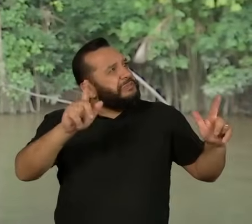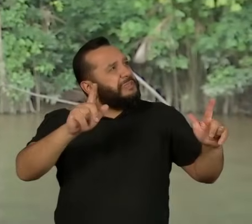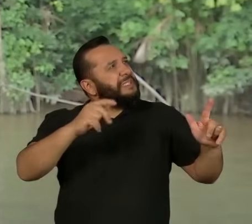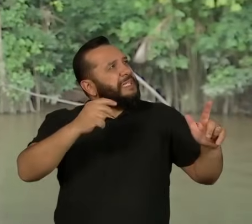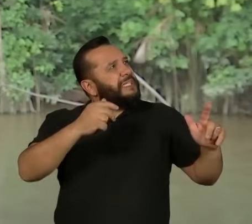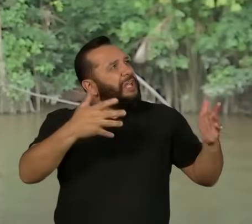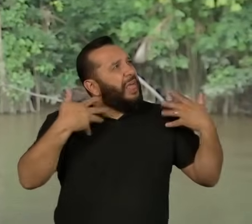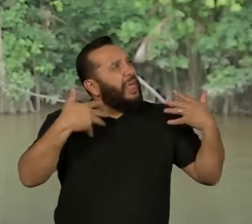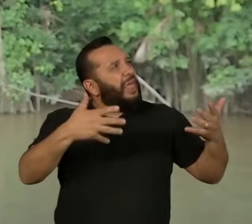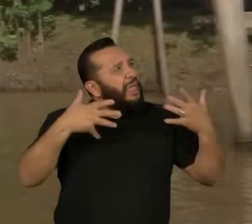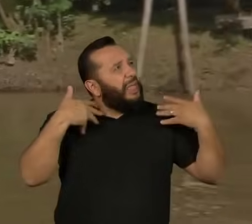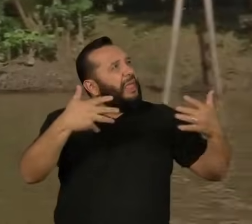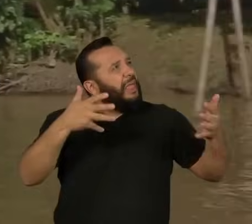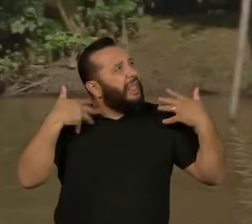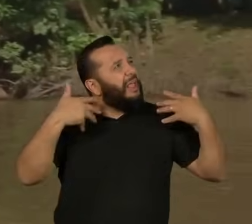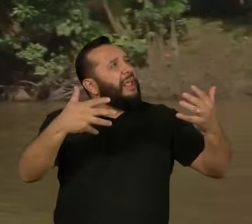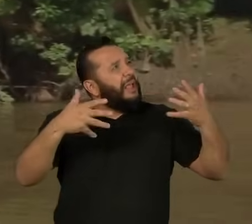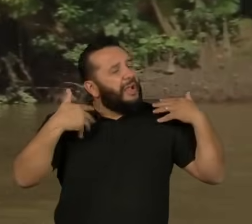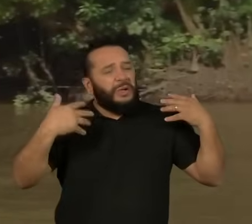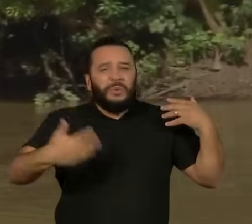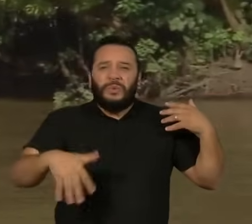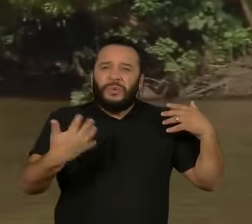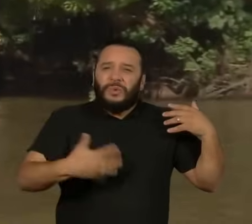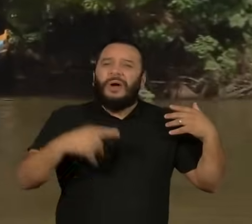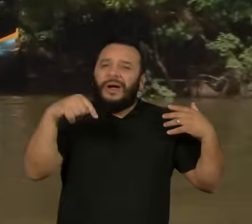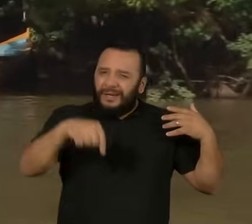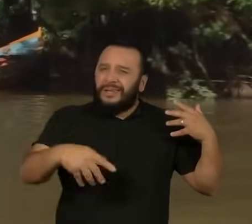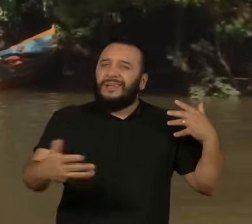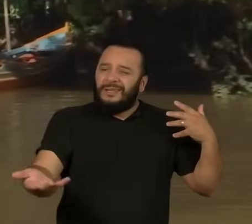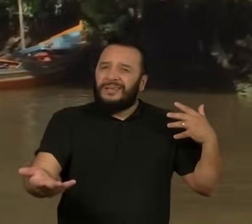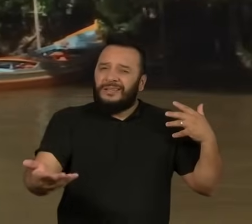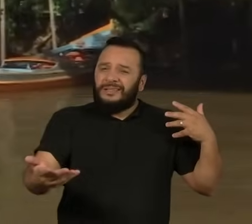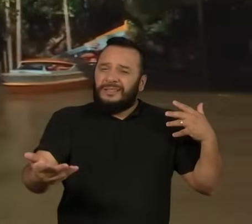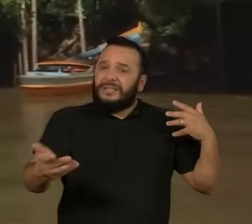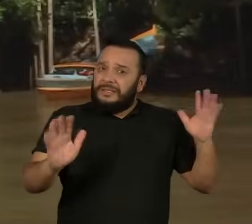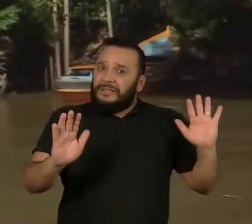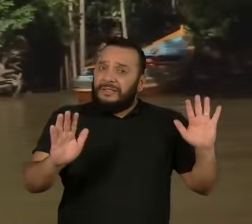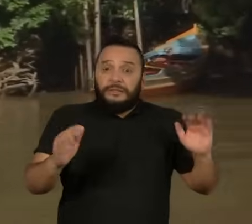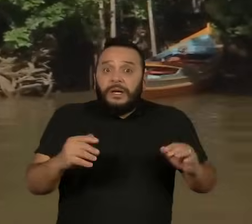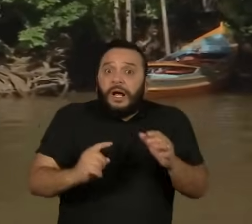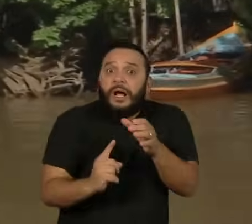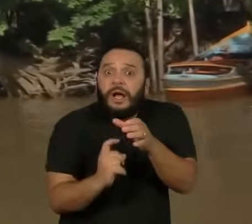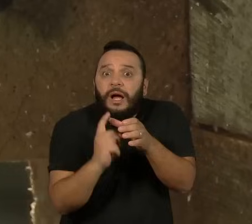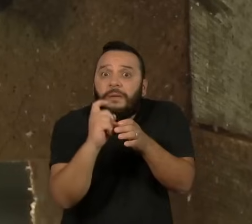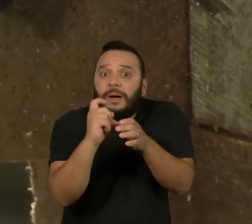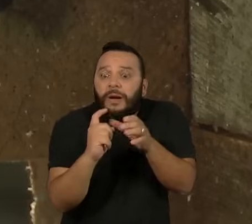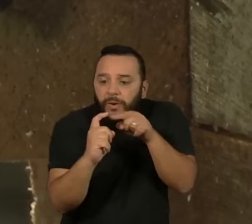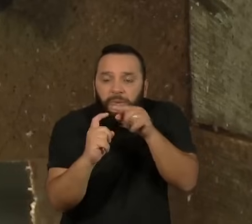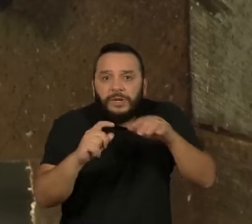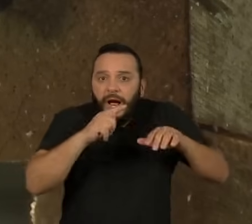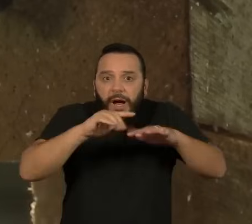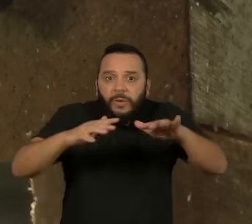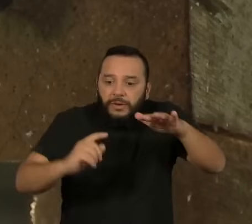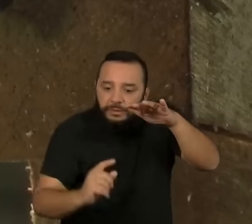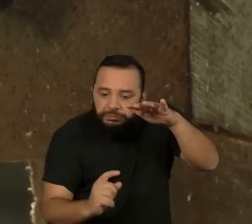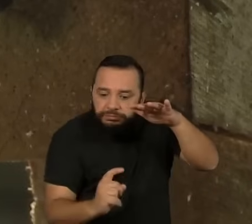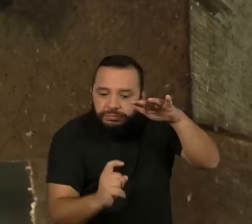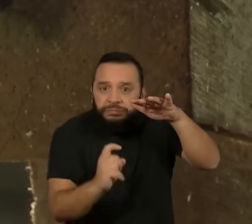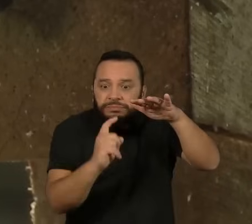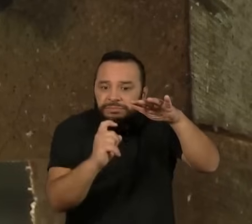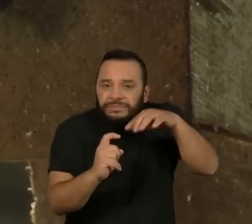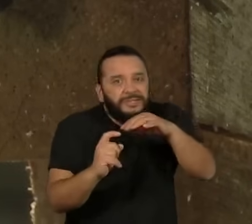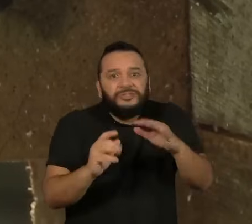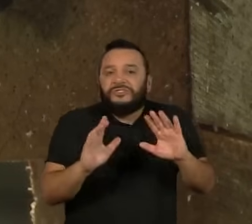Essa quentura desordenada que está aí, né? Nós não tivemos mais camarão aqui no nosso rio. Nossas abelhas não deram